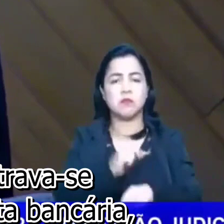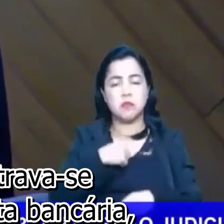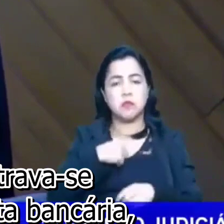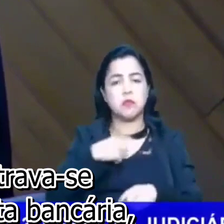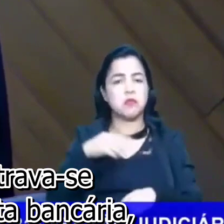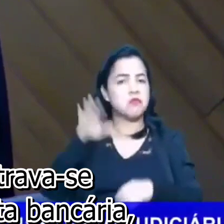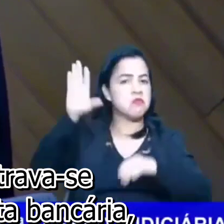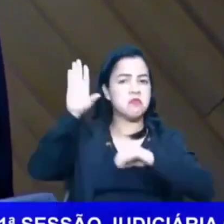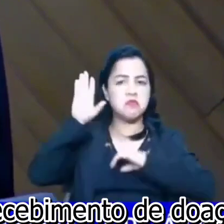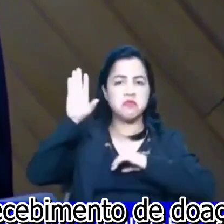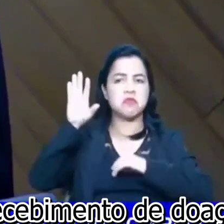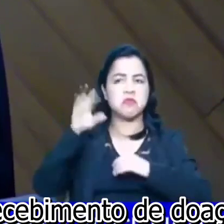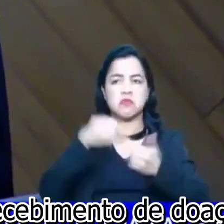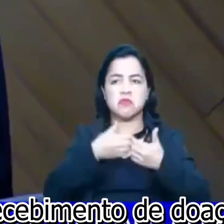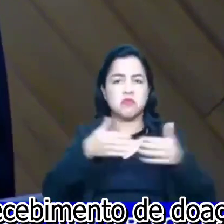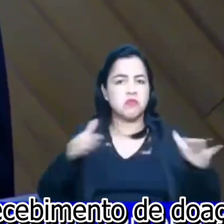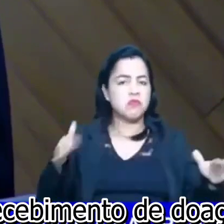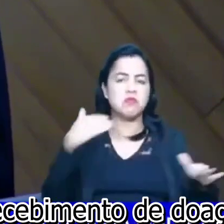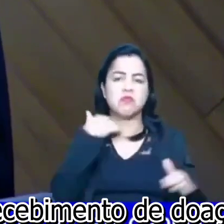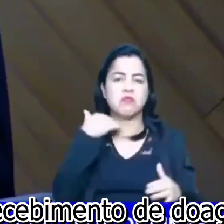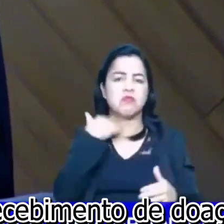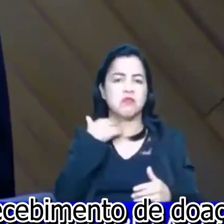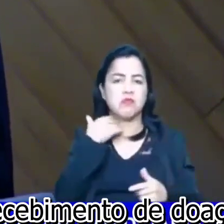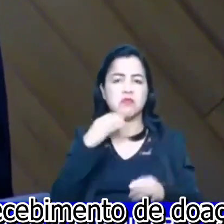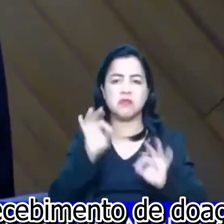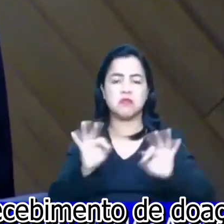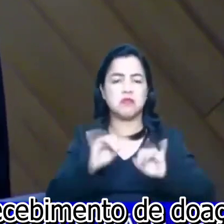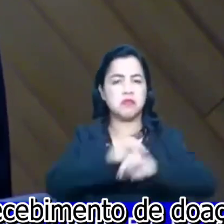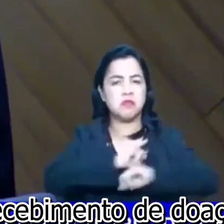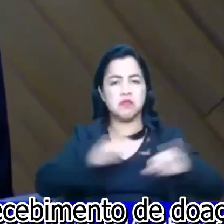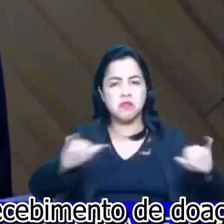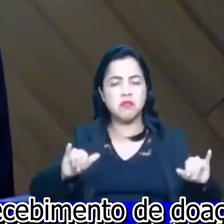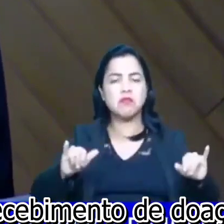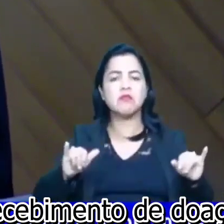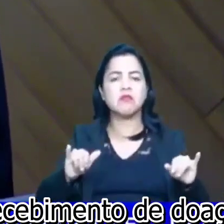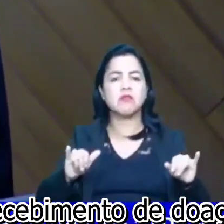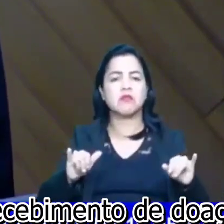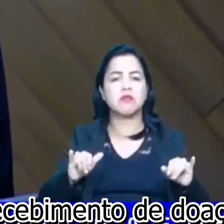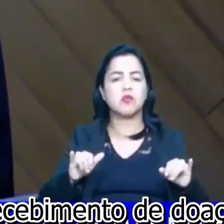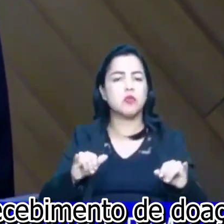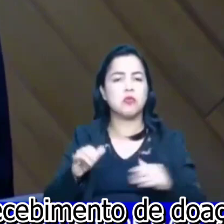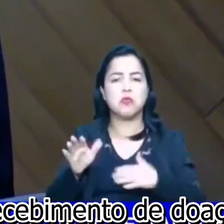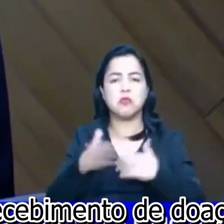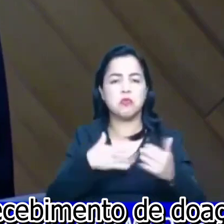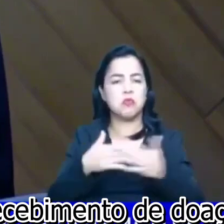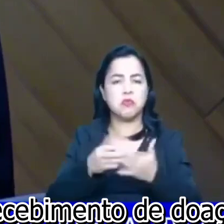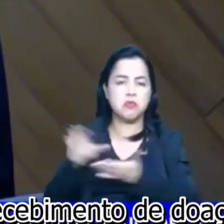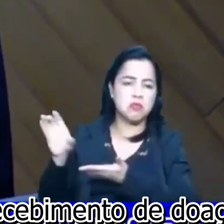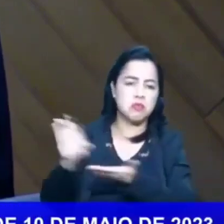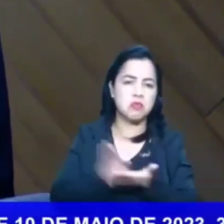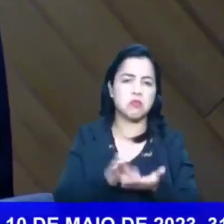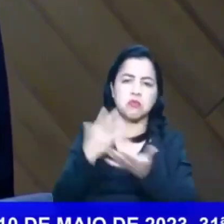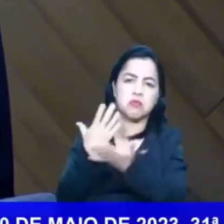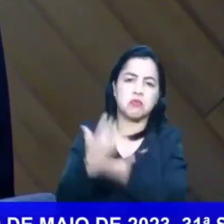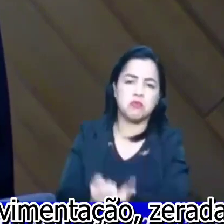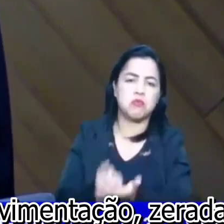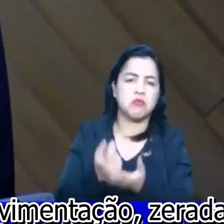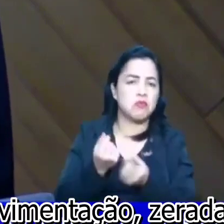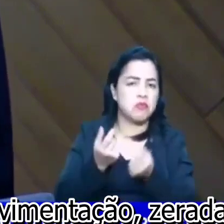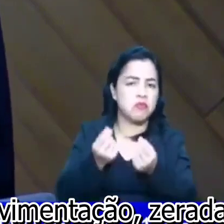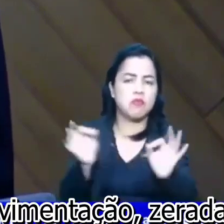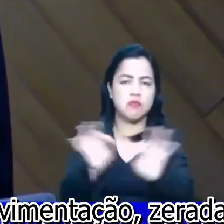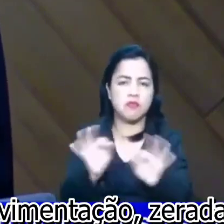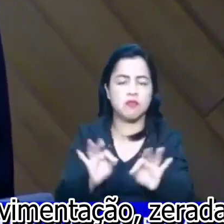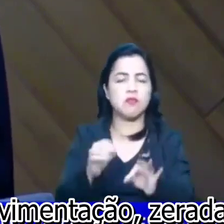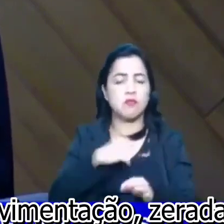conta bancária, não realizou atos de campanha ou qualquer despesas ou recebimento de doação. Então, nós